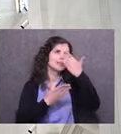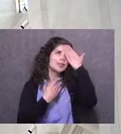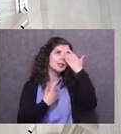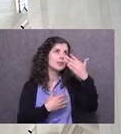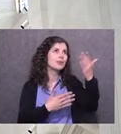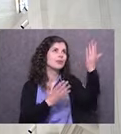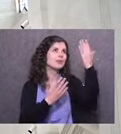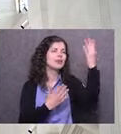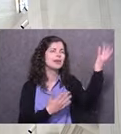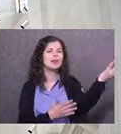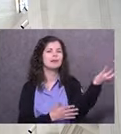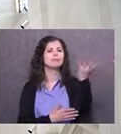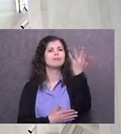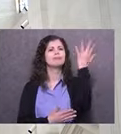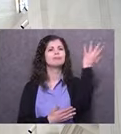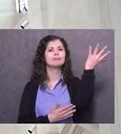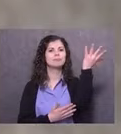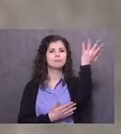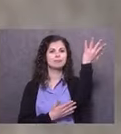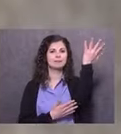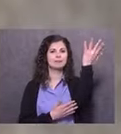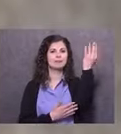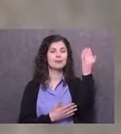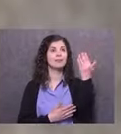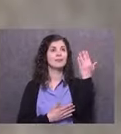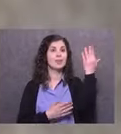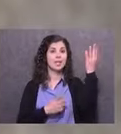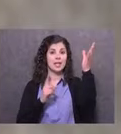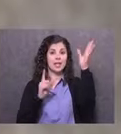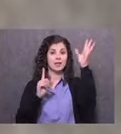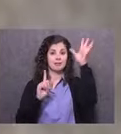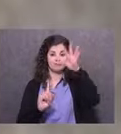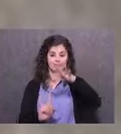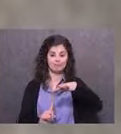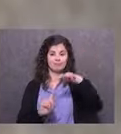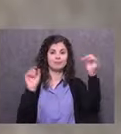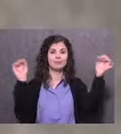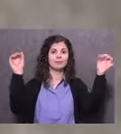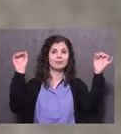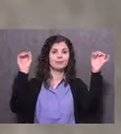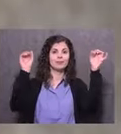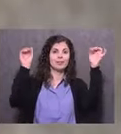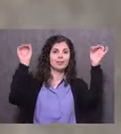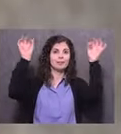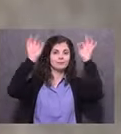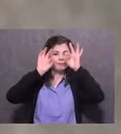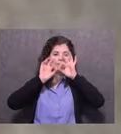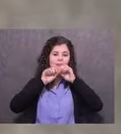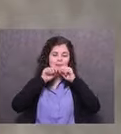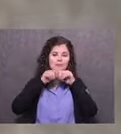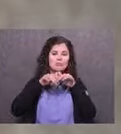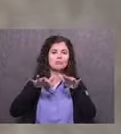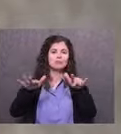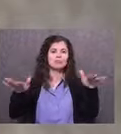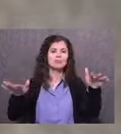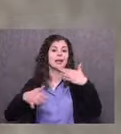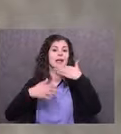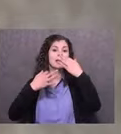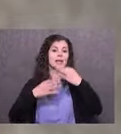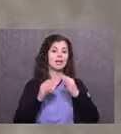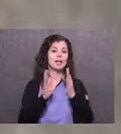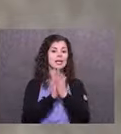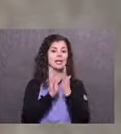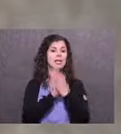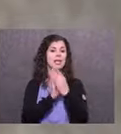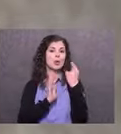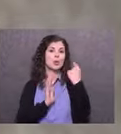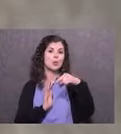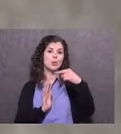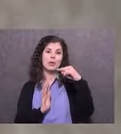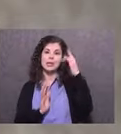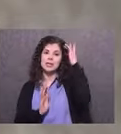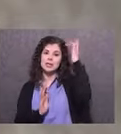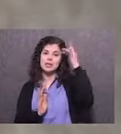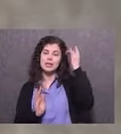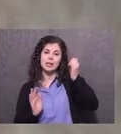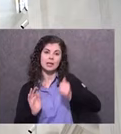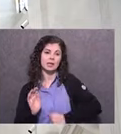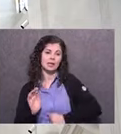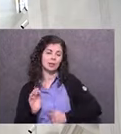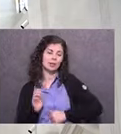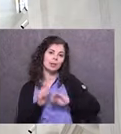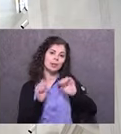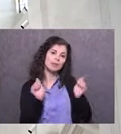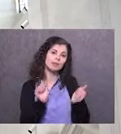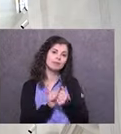glorificado. Ele que falou pelos profetas. Creio na Igreja una, santa,